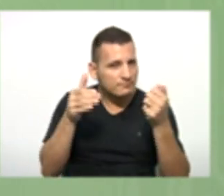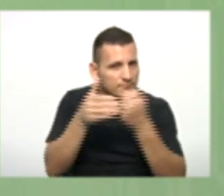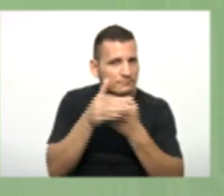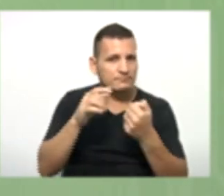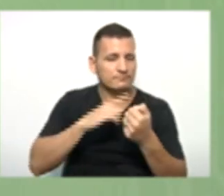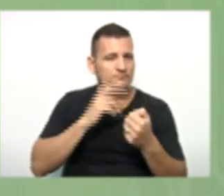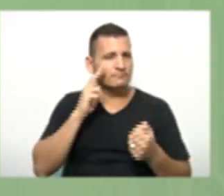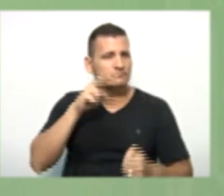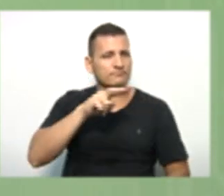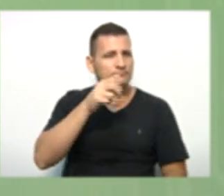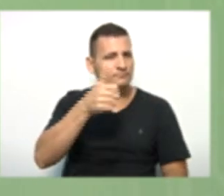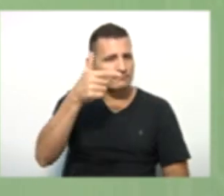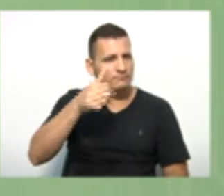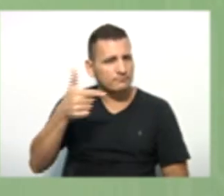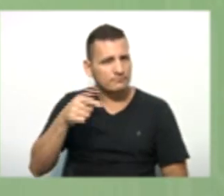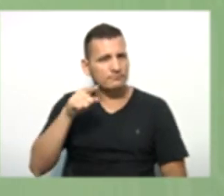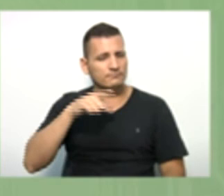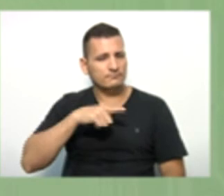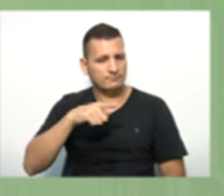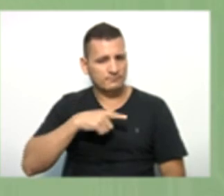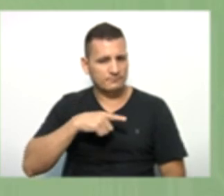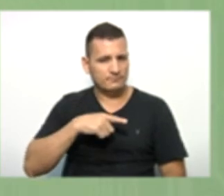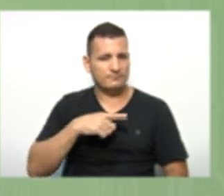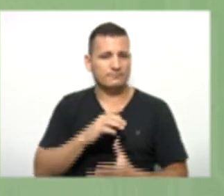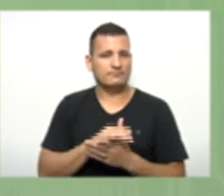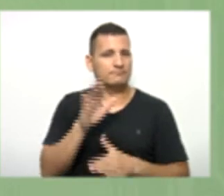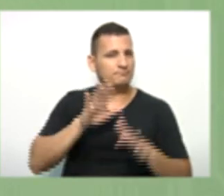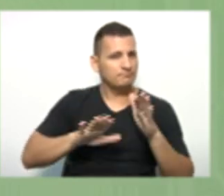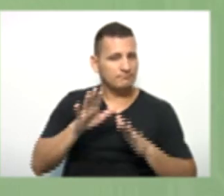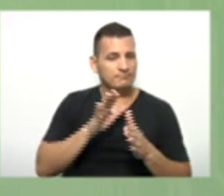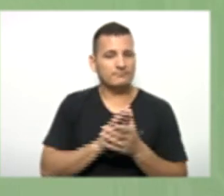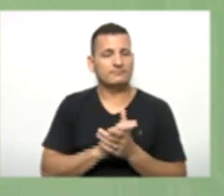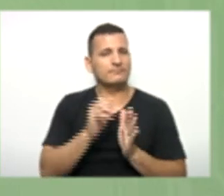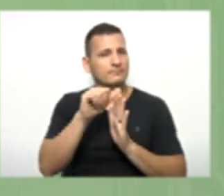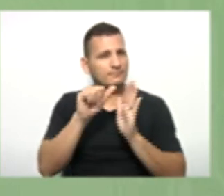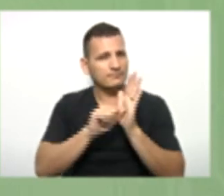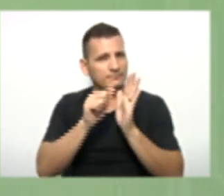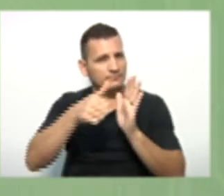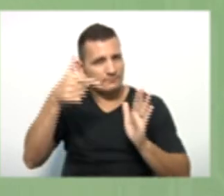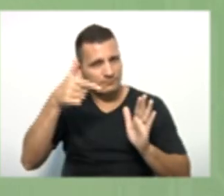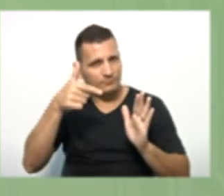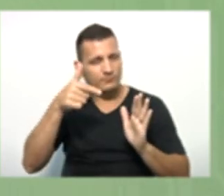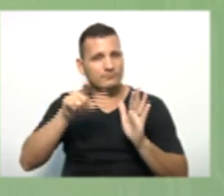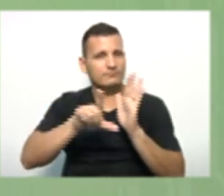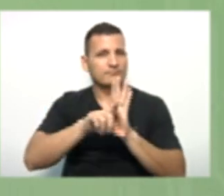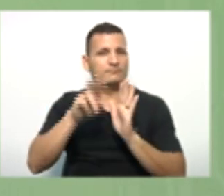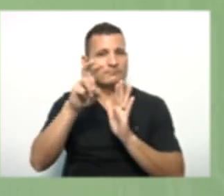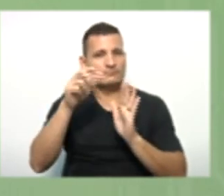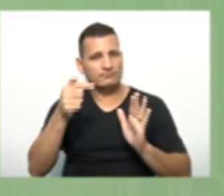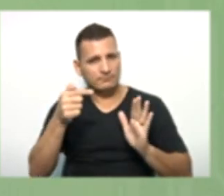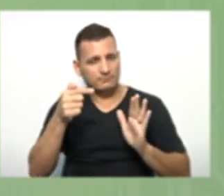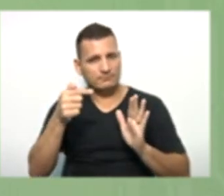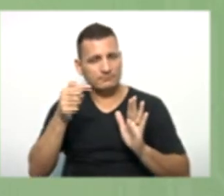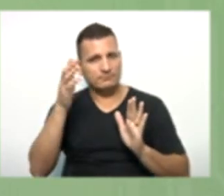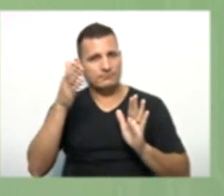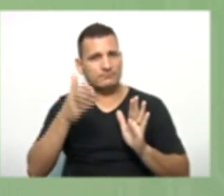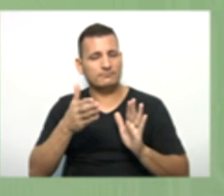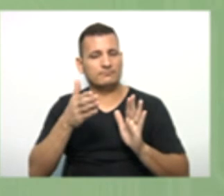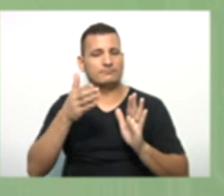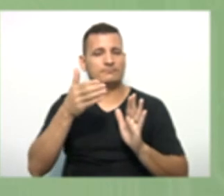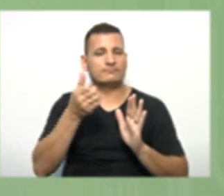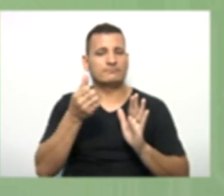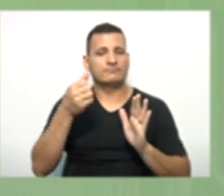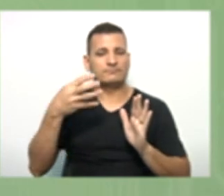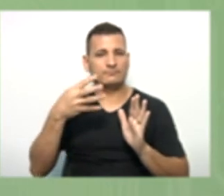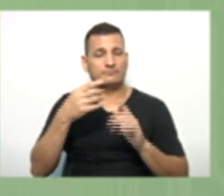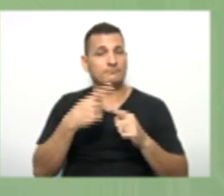então vocês muito cuidado com essas questões assim, o artigo 12 da Lei 5764, está errado, porque não